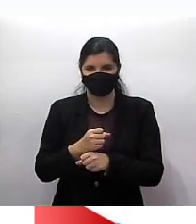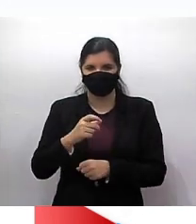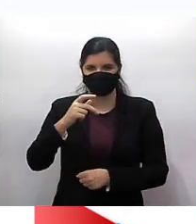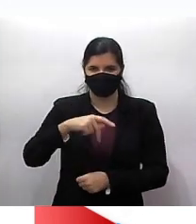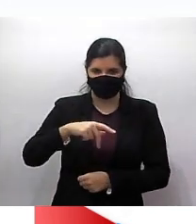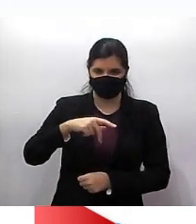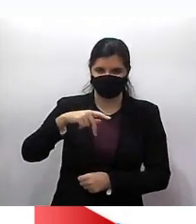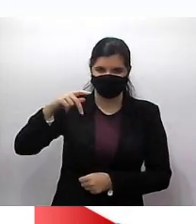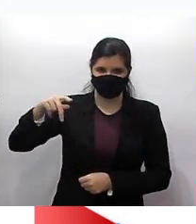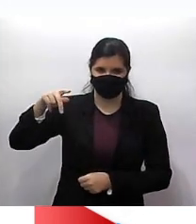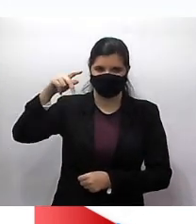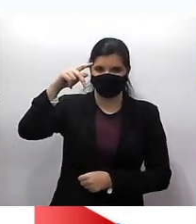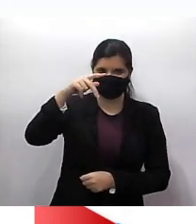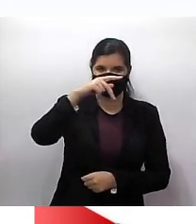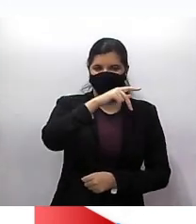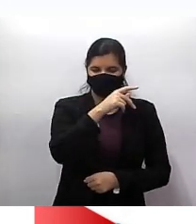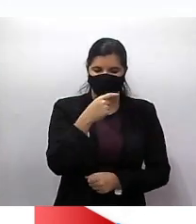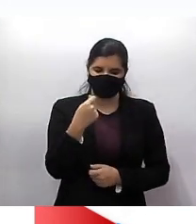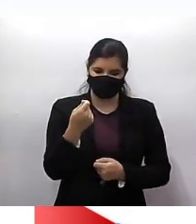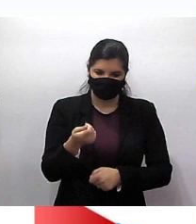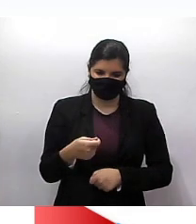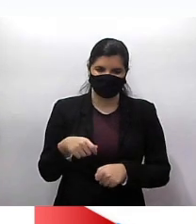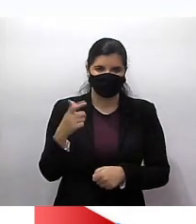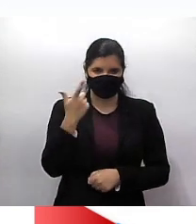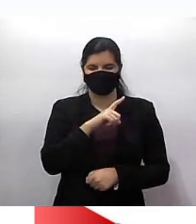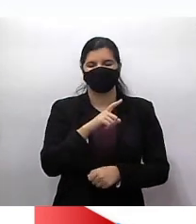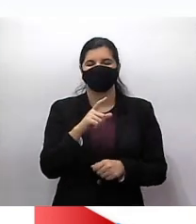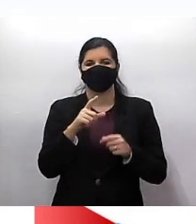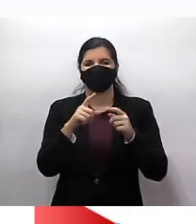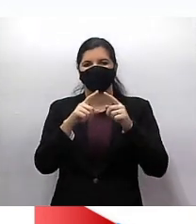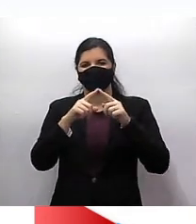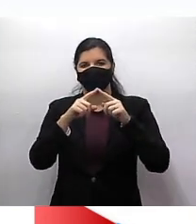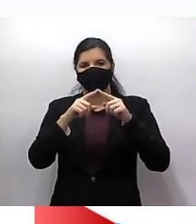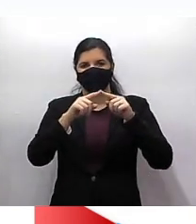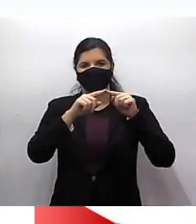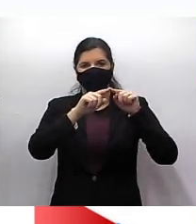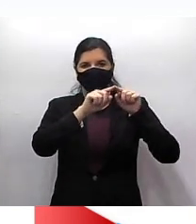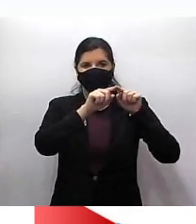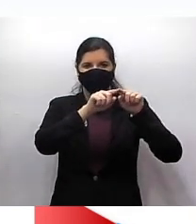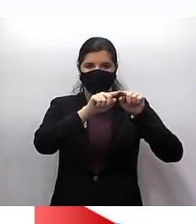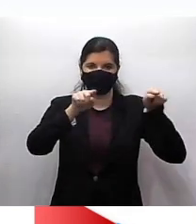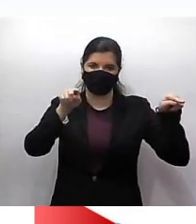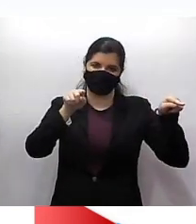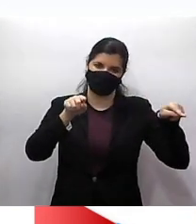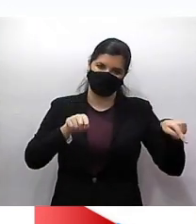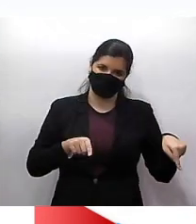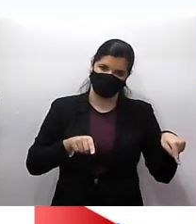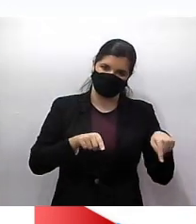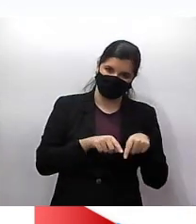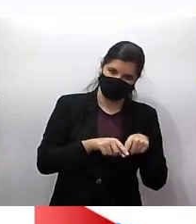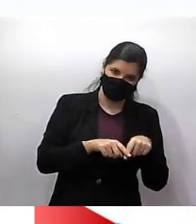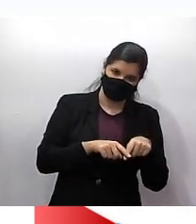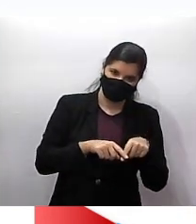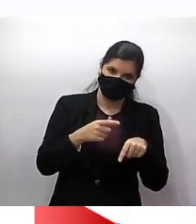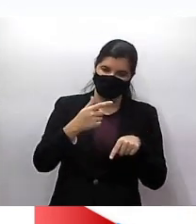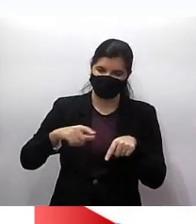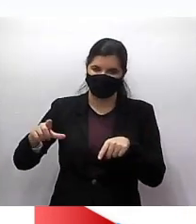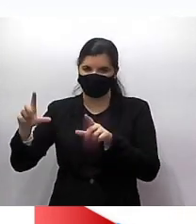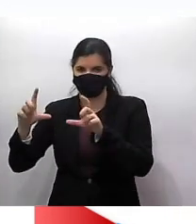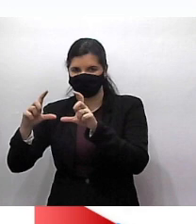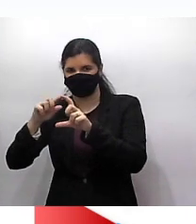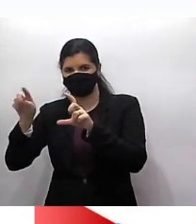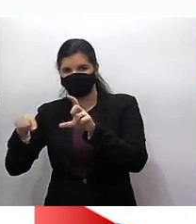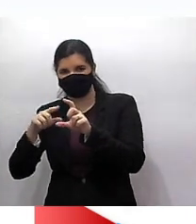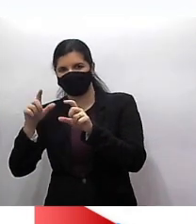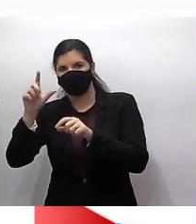desse retângulo, é claro que eu vou ter o perímetro do quadrado. E lembre-se disso, que o quadrado tem lados iguais, ok?